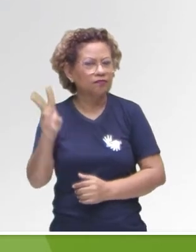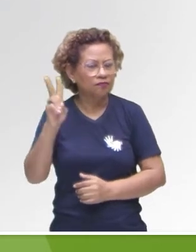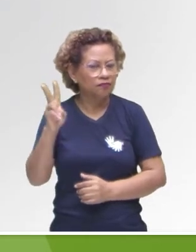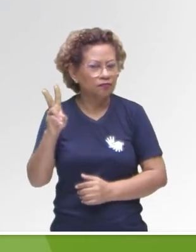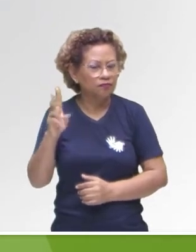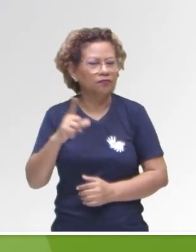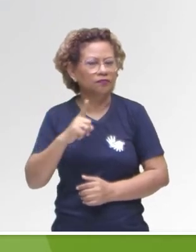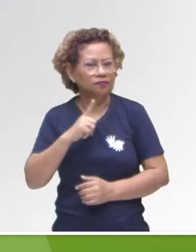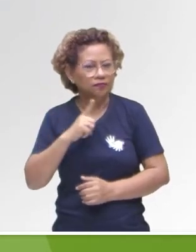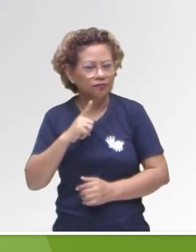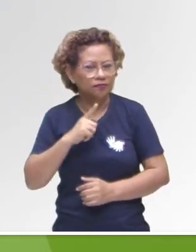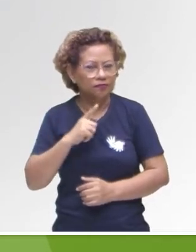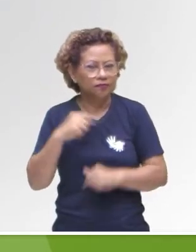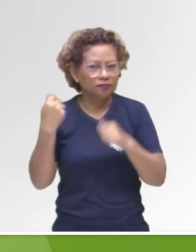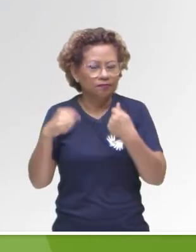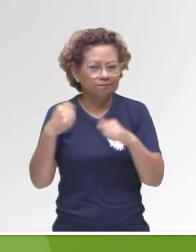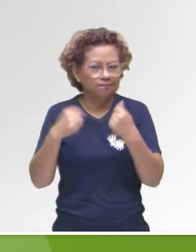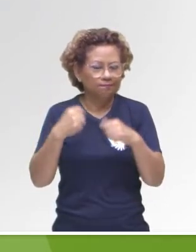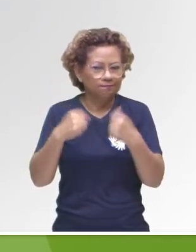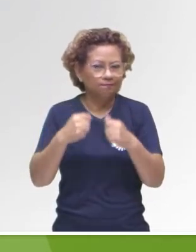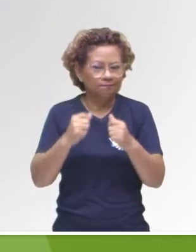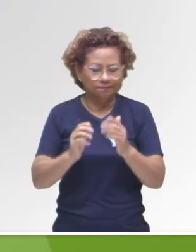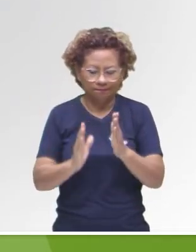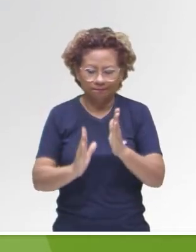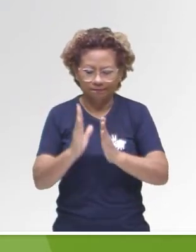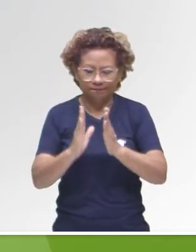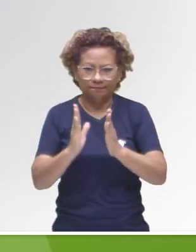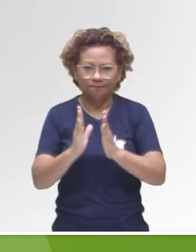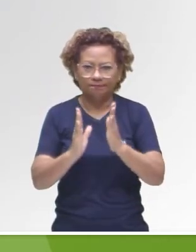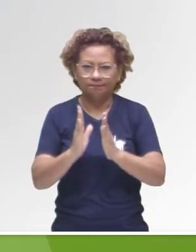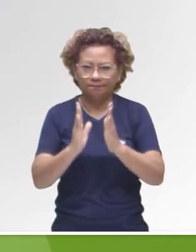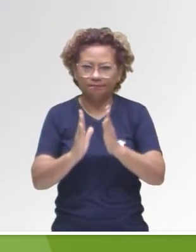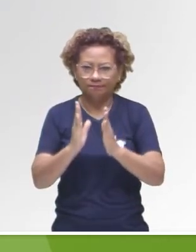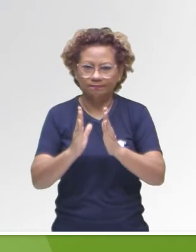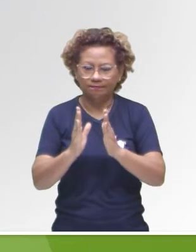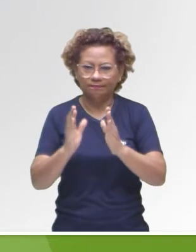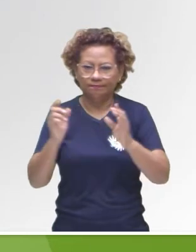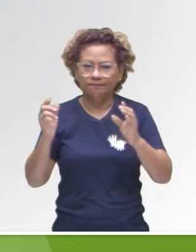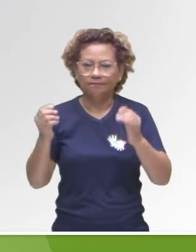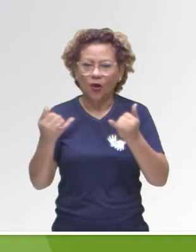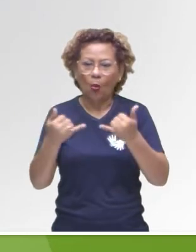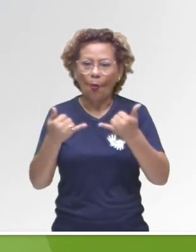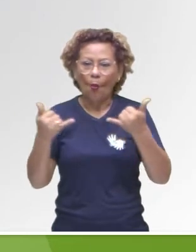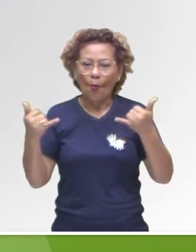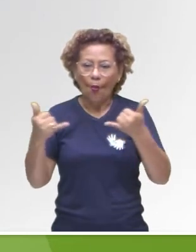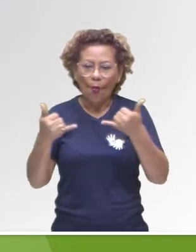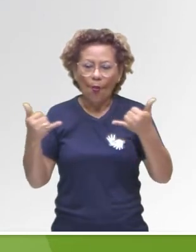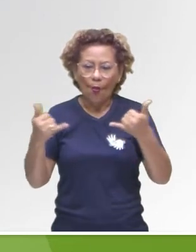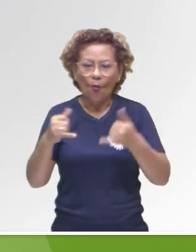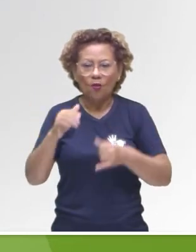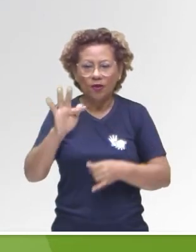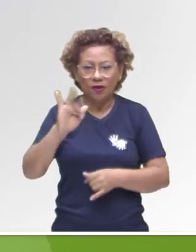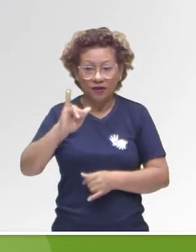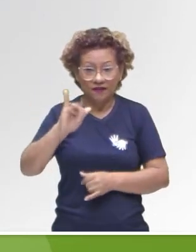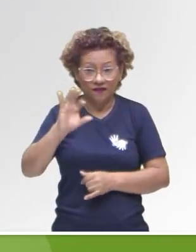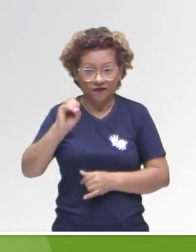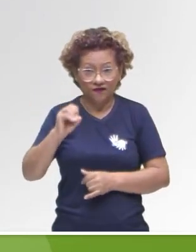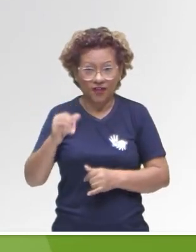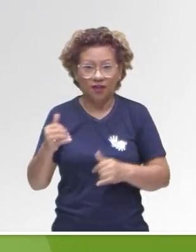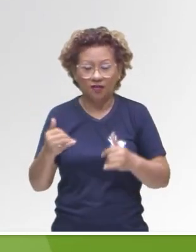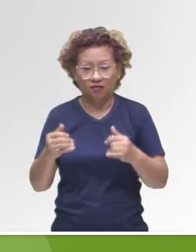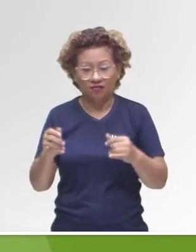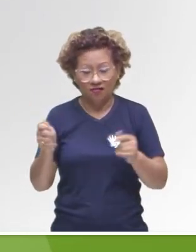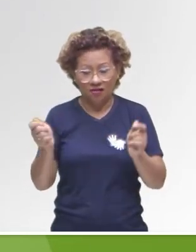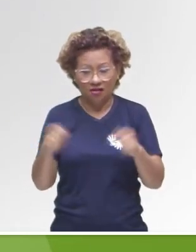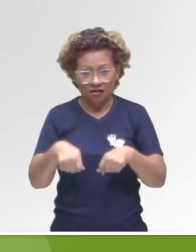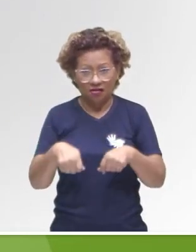condutor, duas placas paralelas entre si e o outro fio. Isso aqui é a representação de um capacitor.